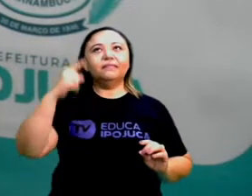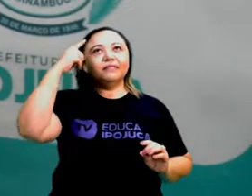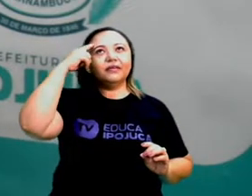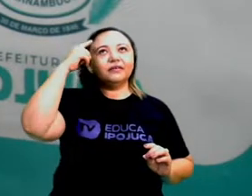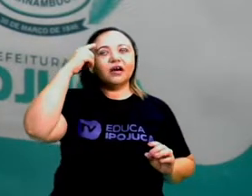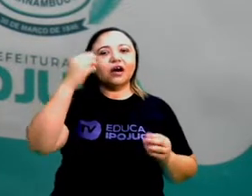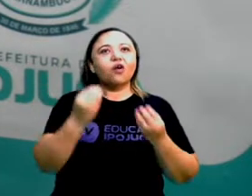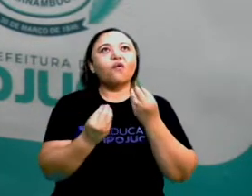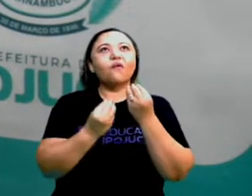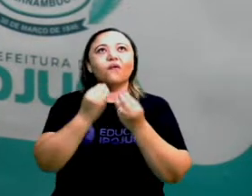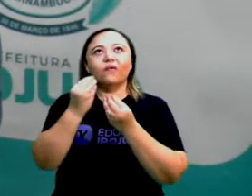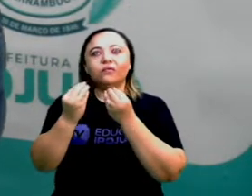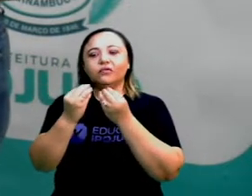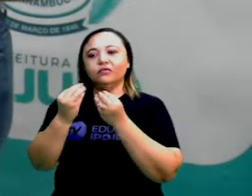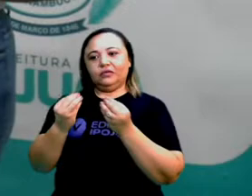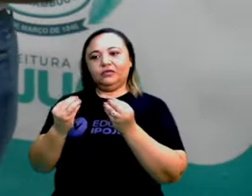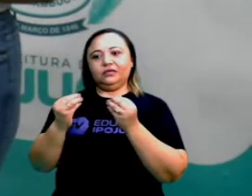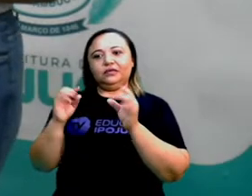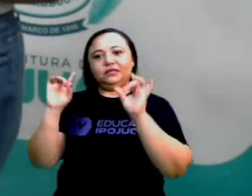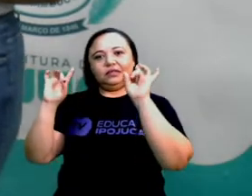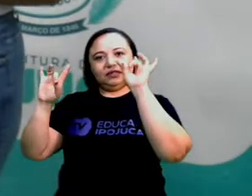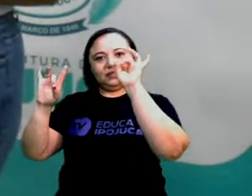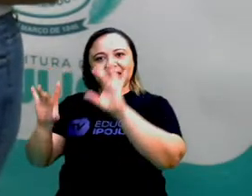pensa antes de jogar as coisas fora?